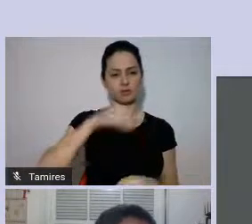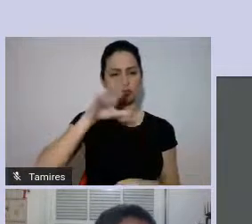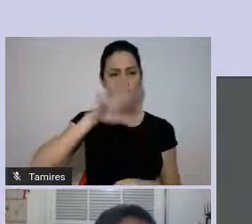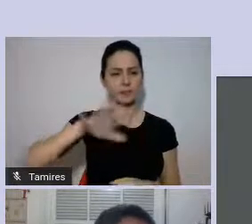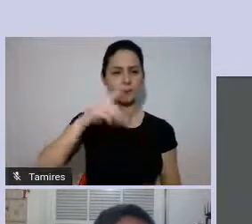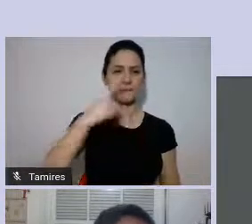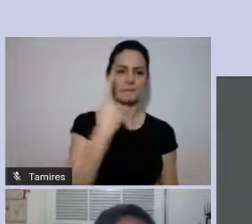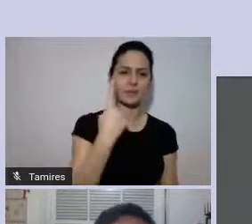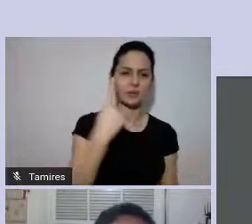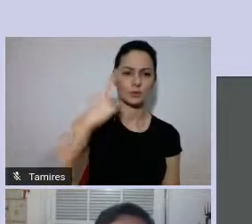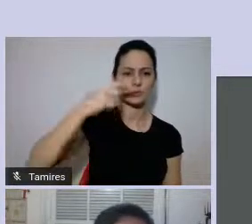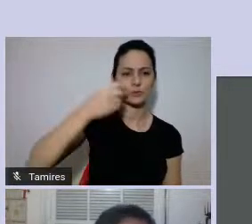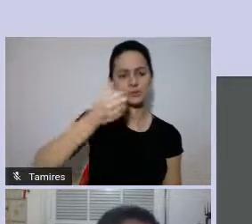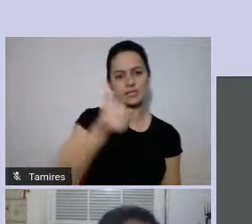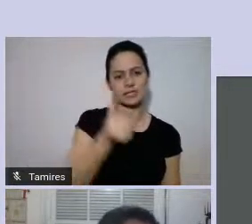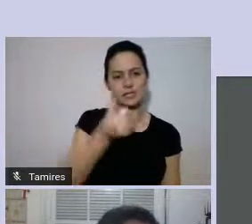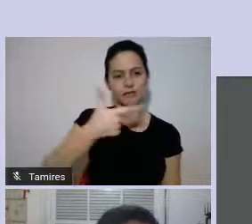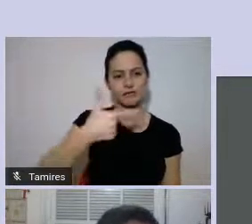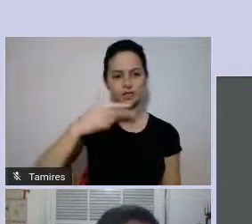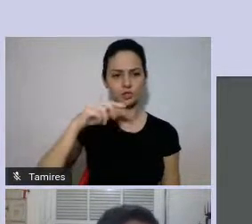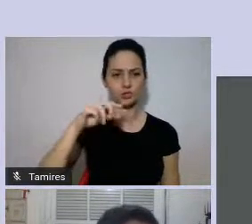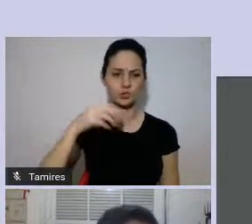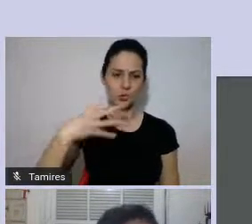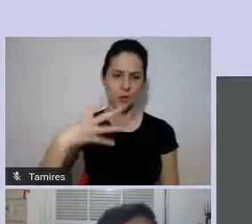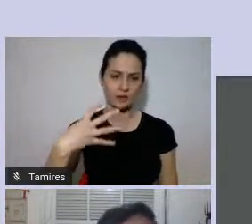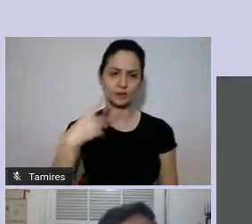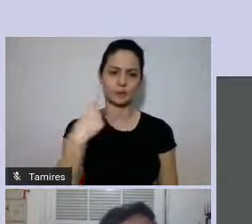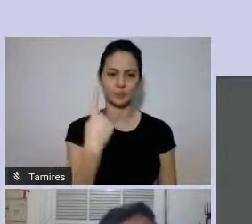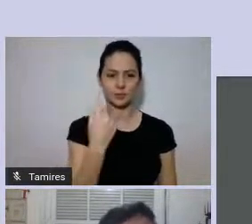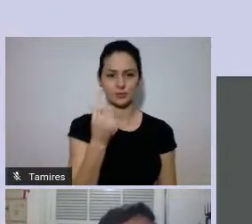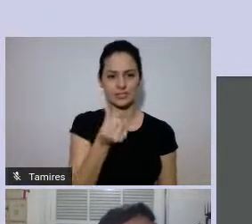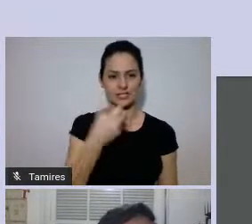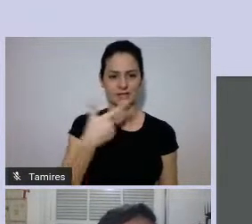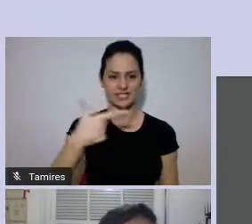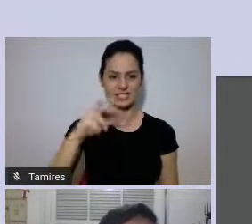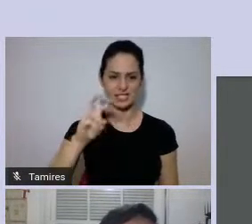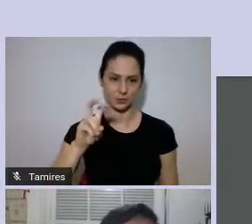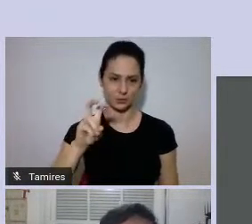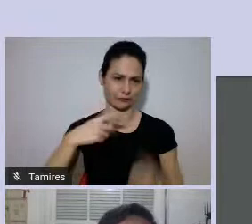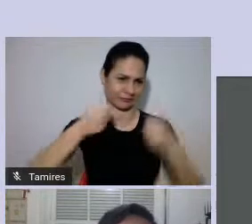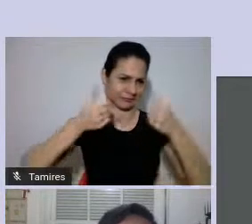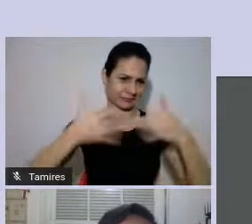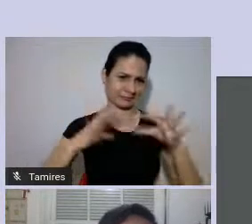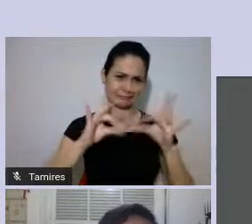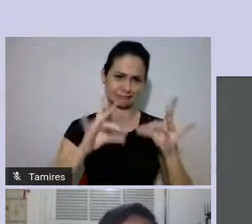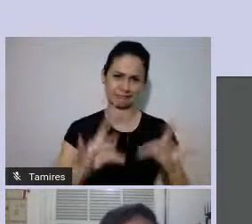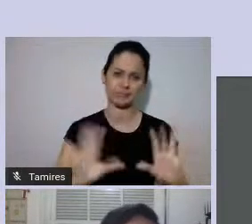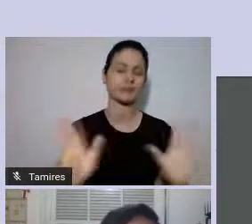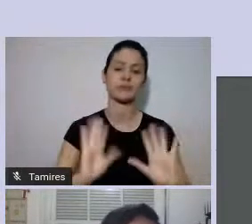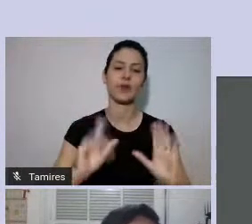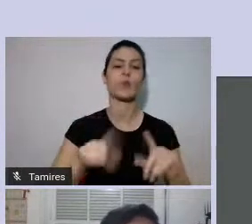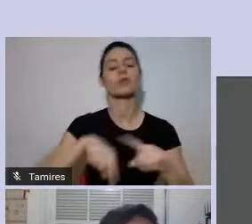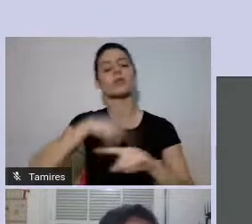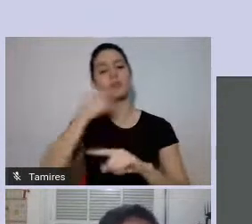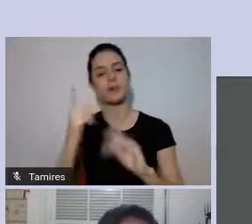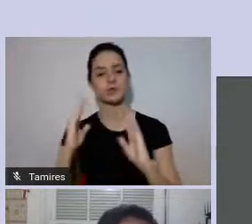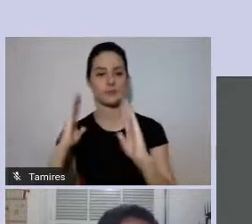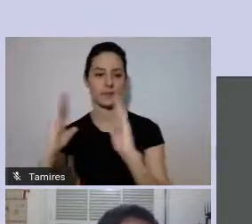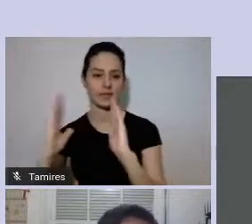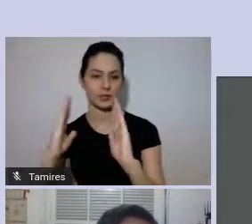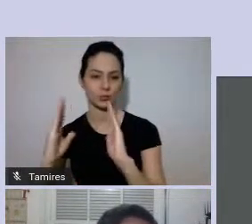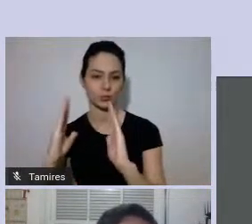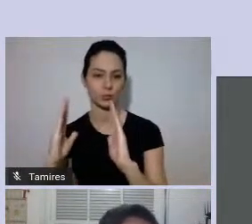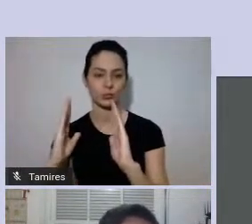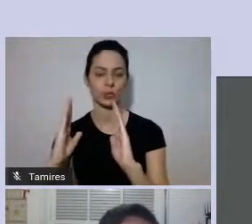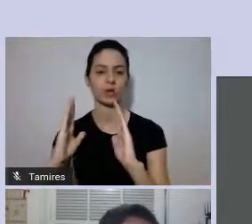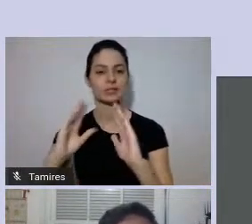1624 e 1625. Não vou falar sobre isso. E também depois o período que eu vou falar, que é o período